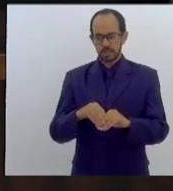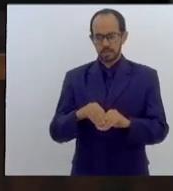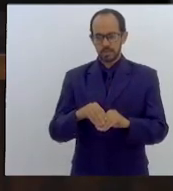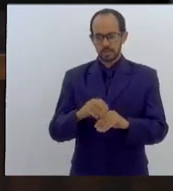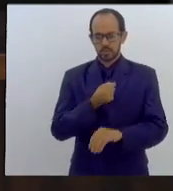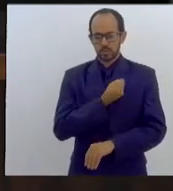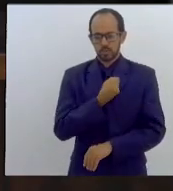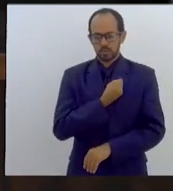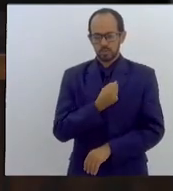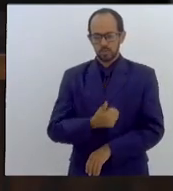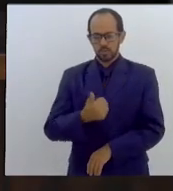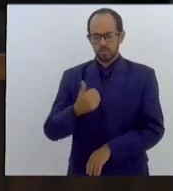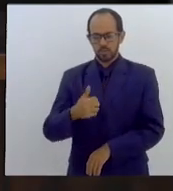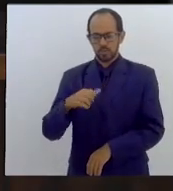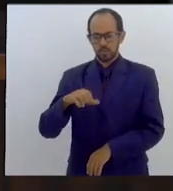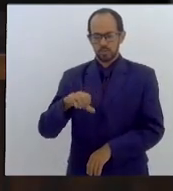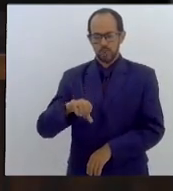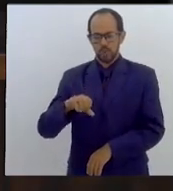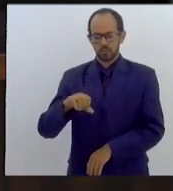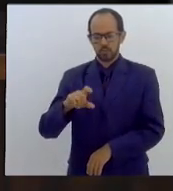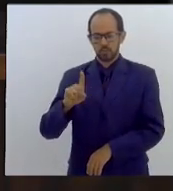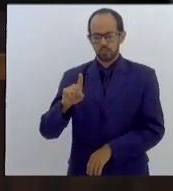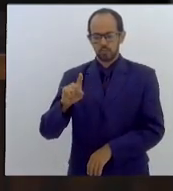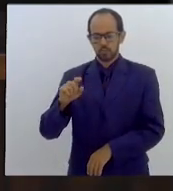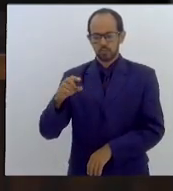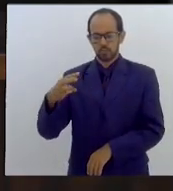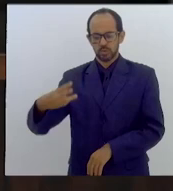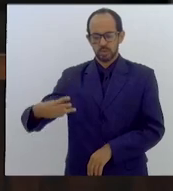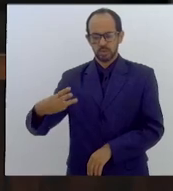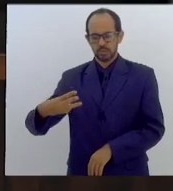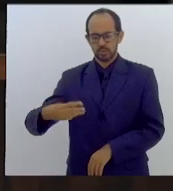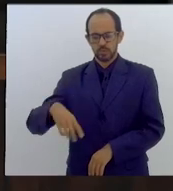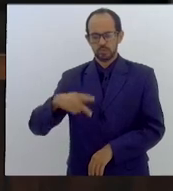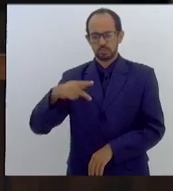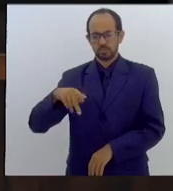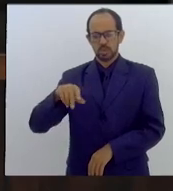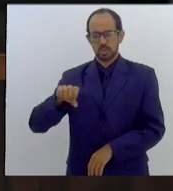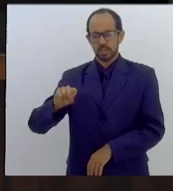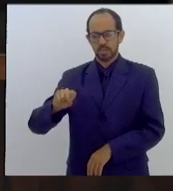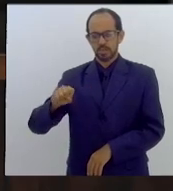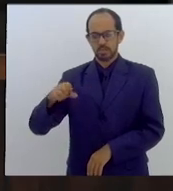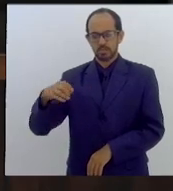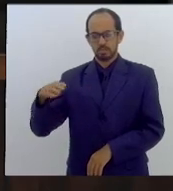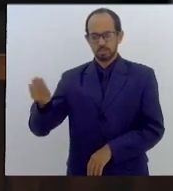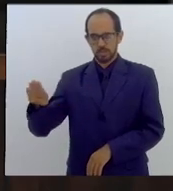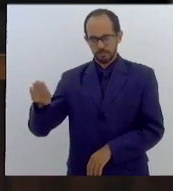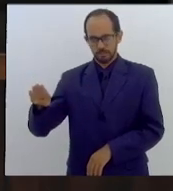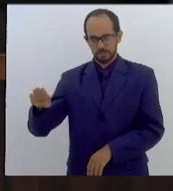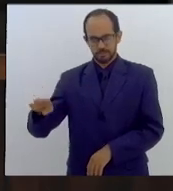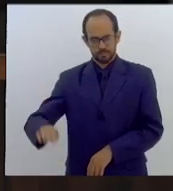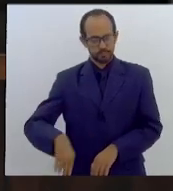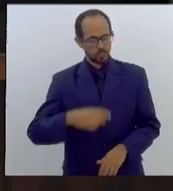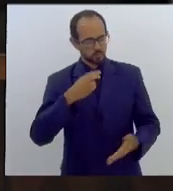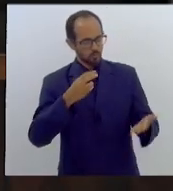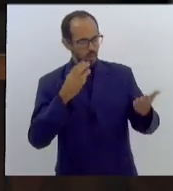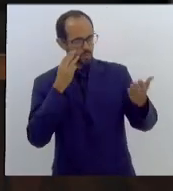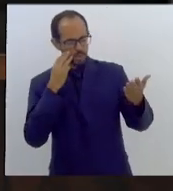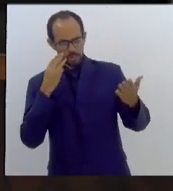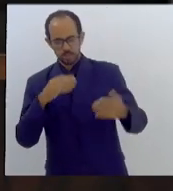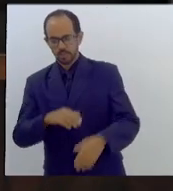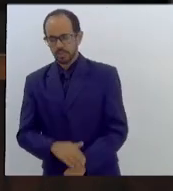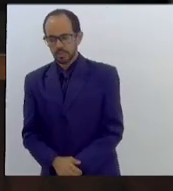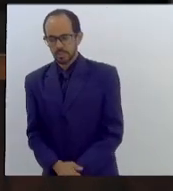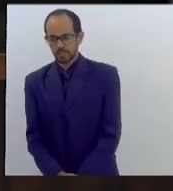número 1913, de autoria da bancada do PSB, para discutir o deputado Valdec.